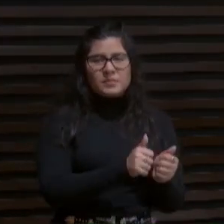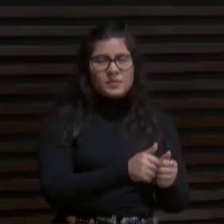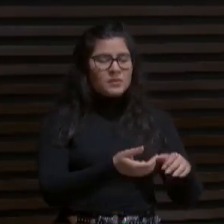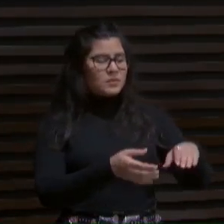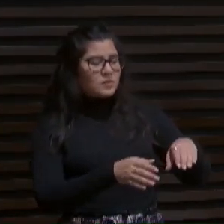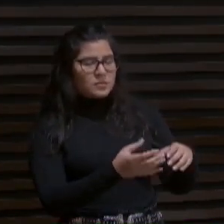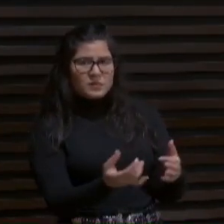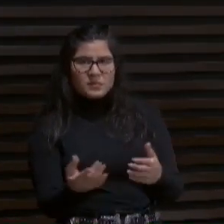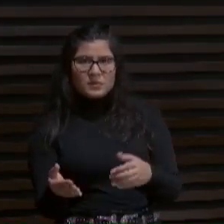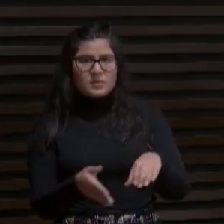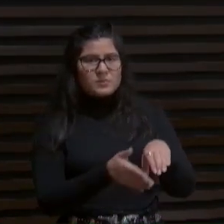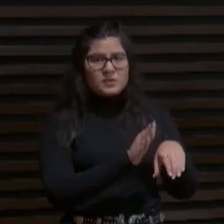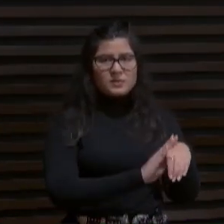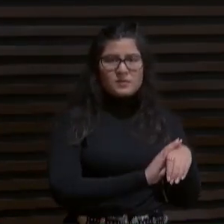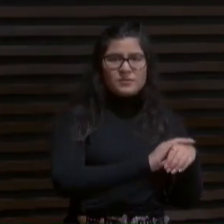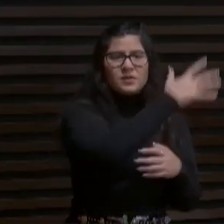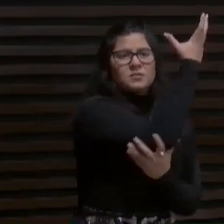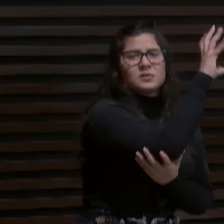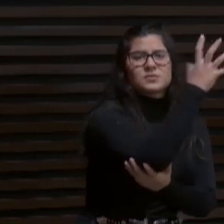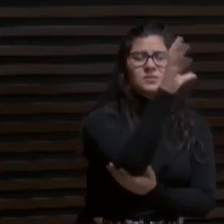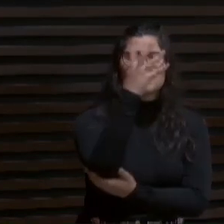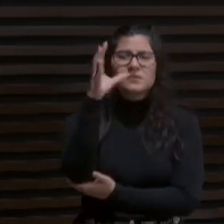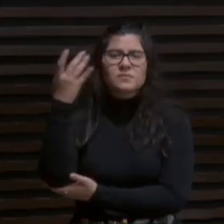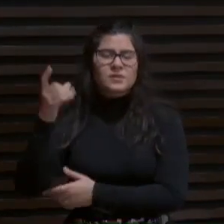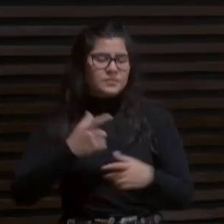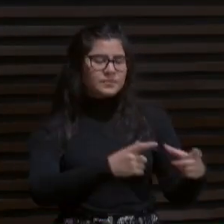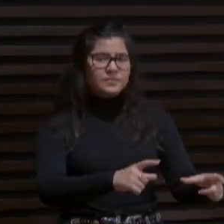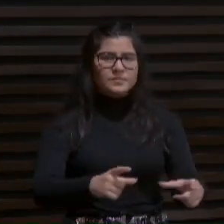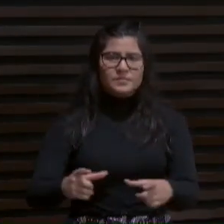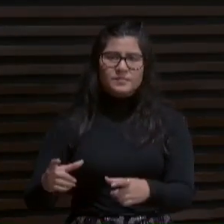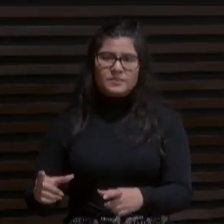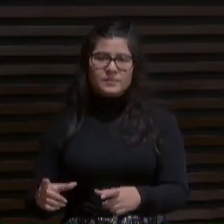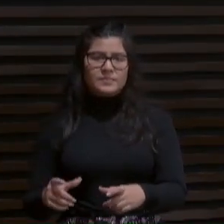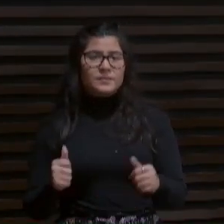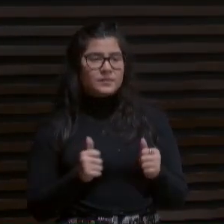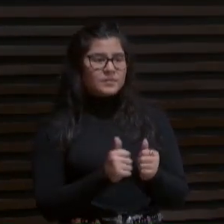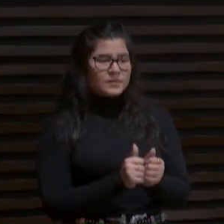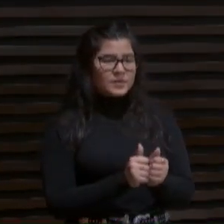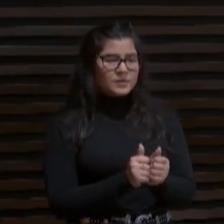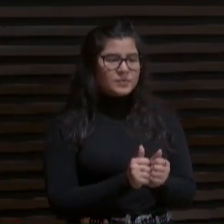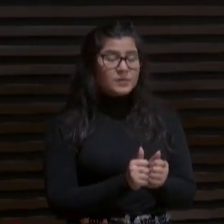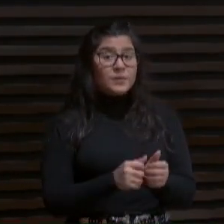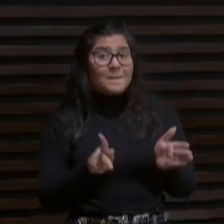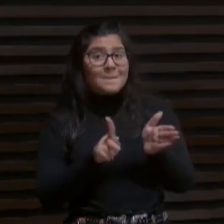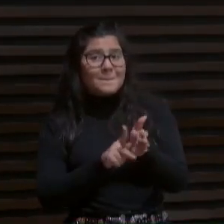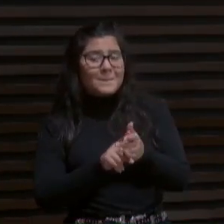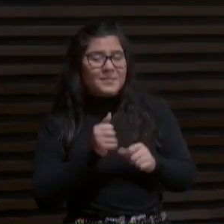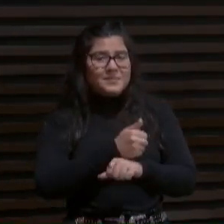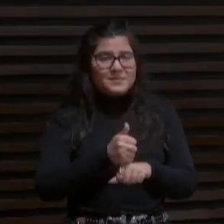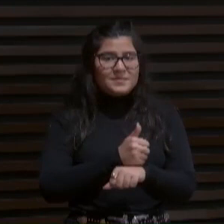caverna, todo o arvoredo que nele havia e todo o terreno ao redor, passaram a ser propriedade de